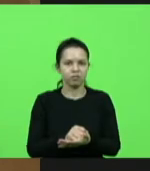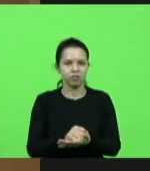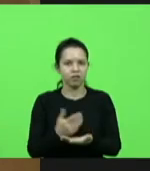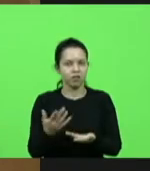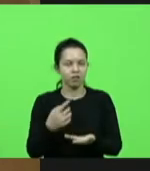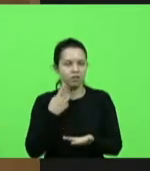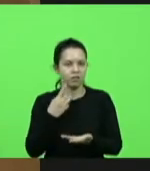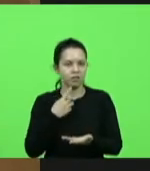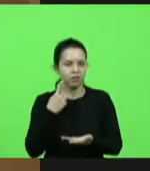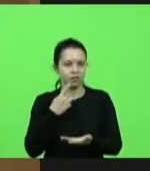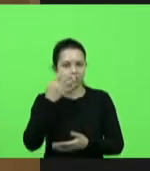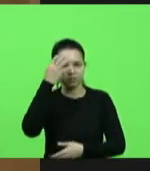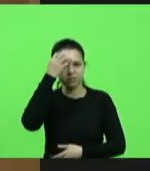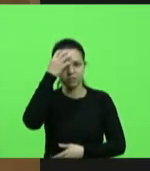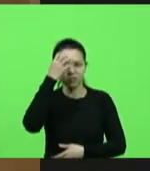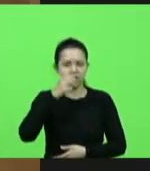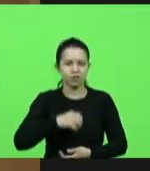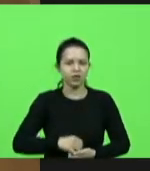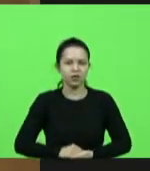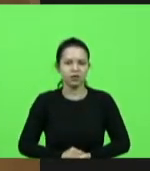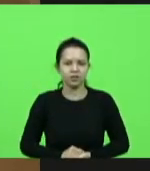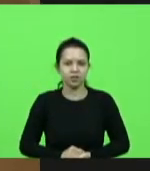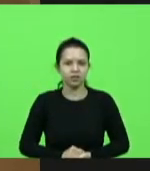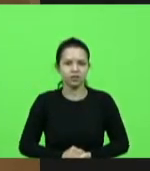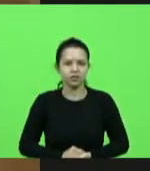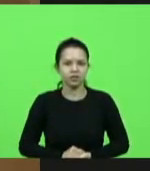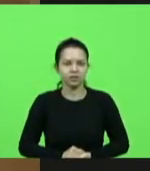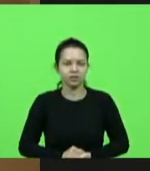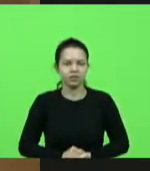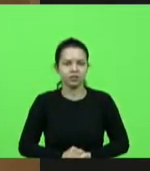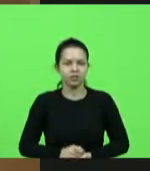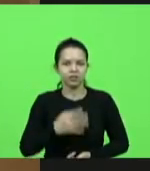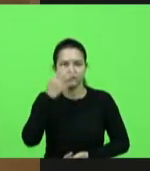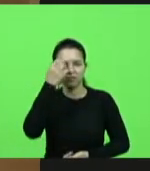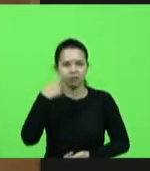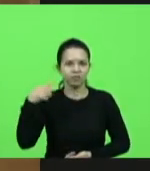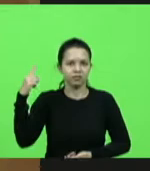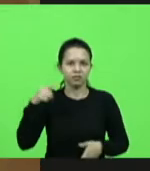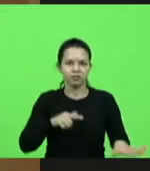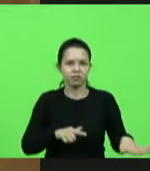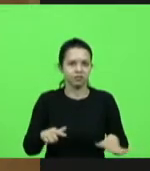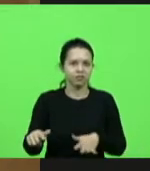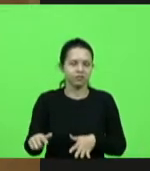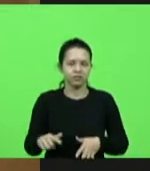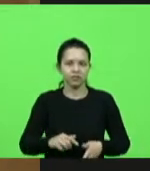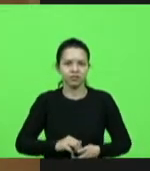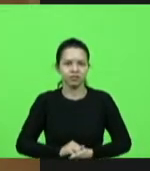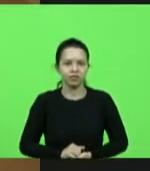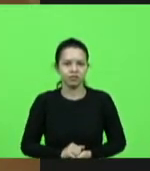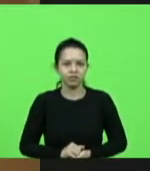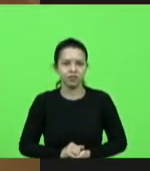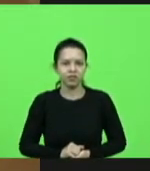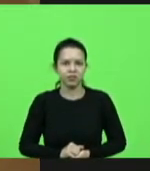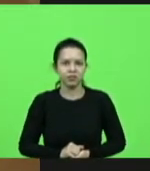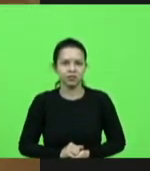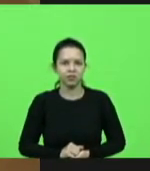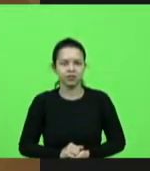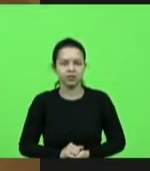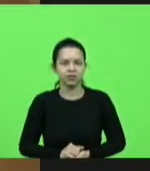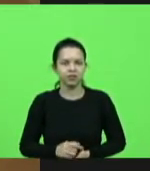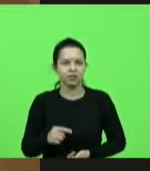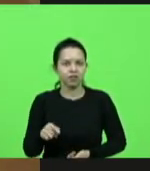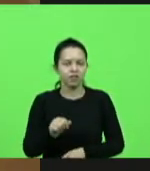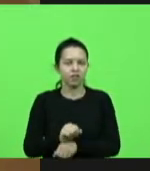deputado Ismael dos Santos na última semana, que também teve problemas com o veículo dele diante da ausência